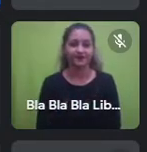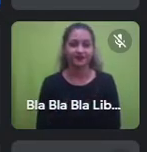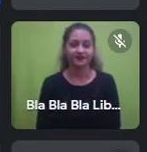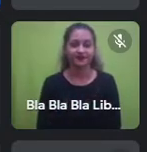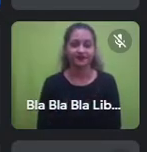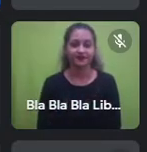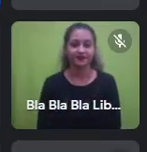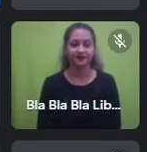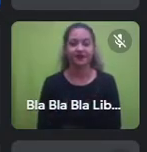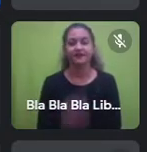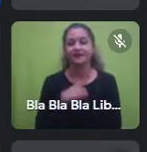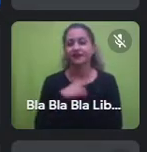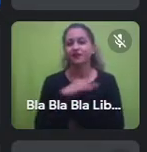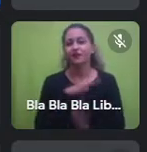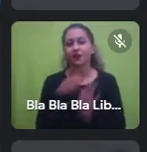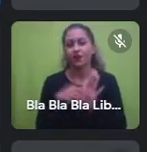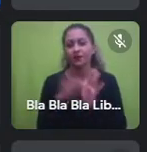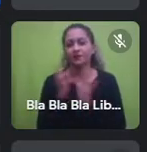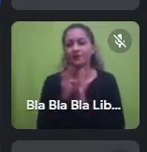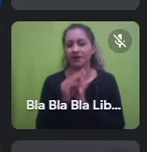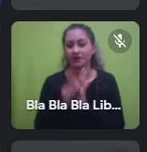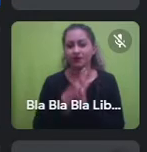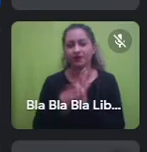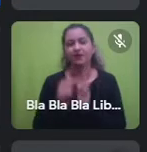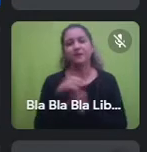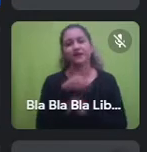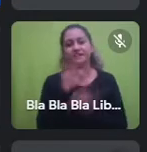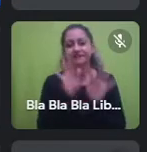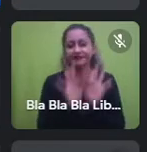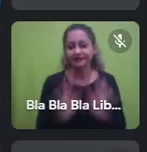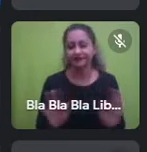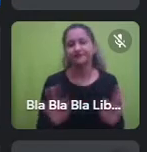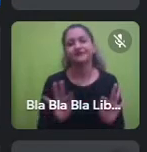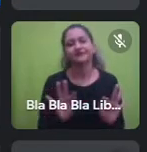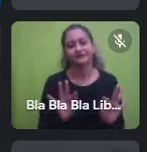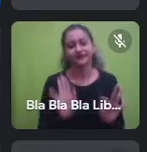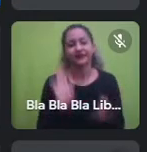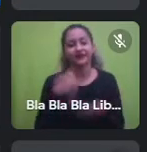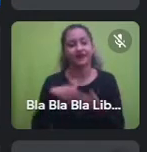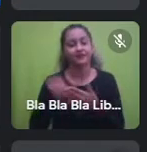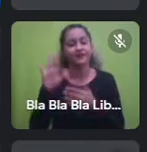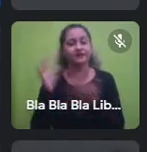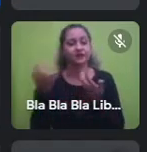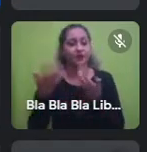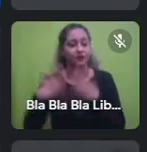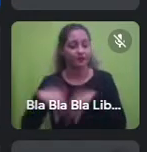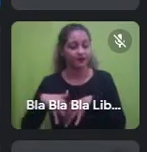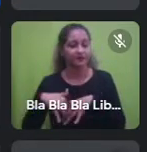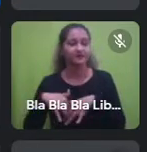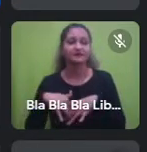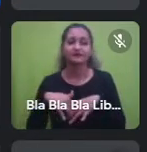Tem toda uma metodologia, das mais simples, viu? Das mais simples, trabalhar no laboratório,